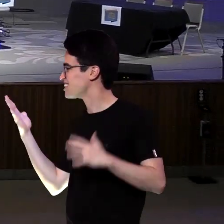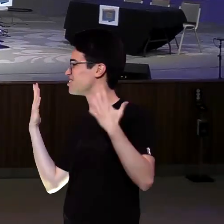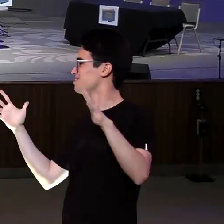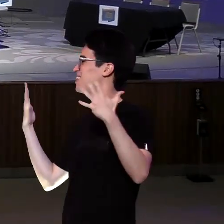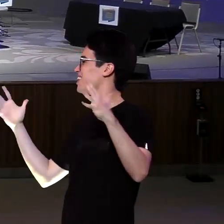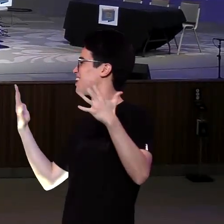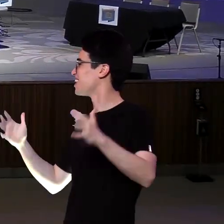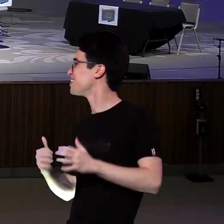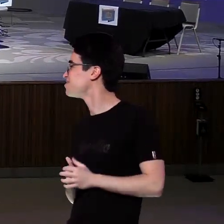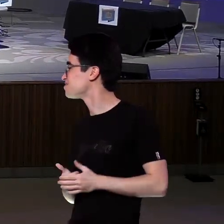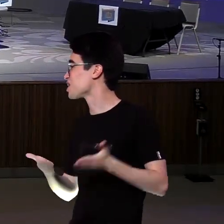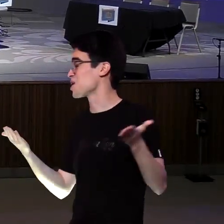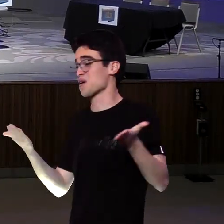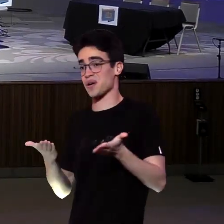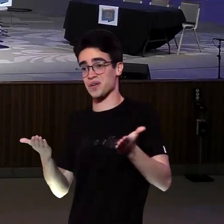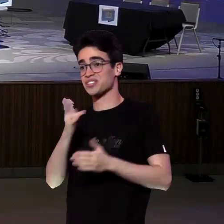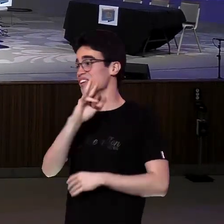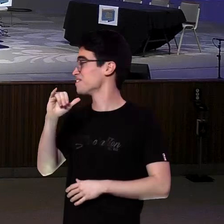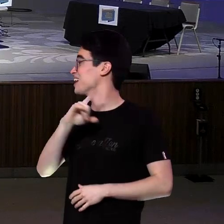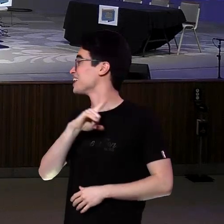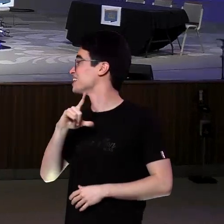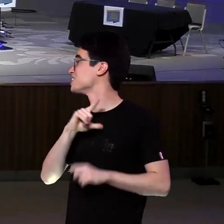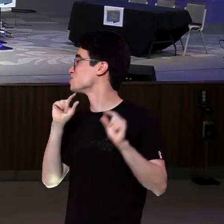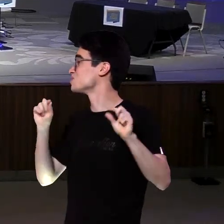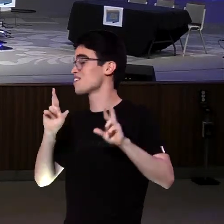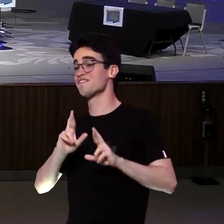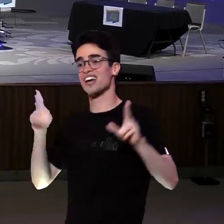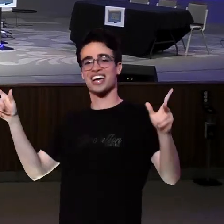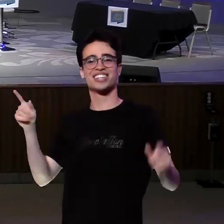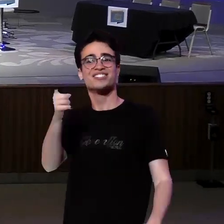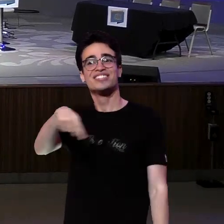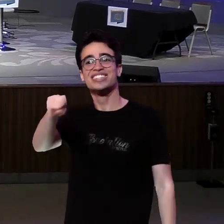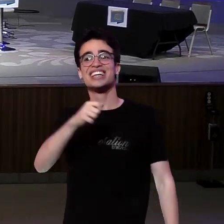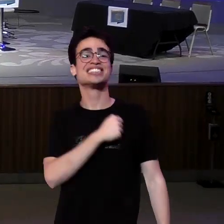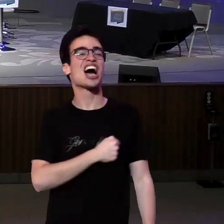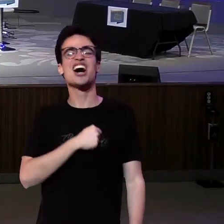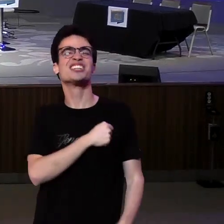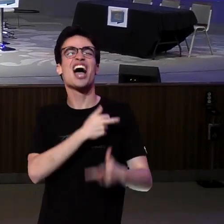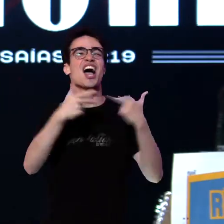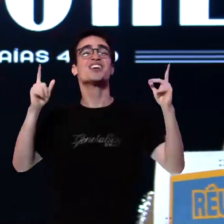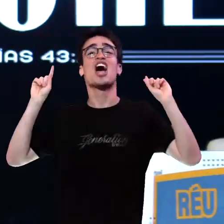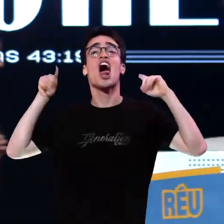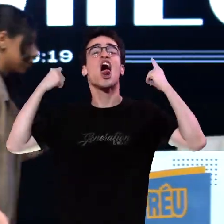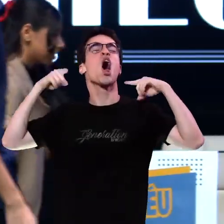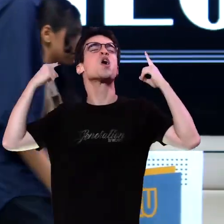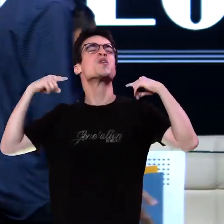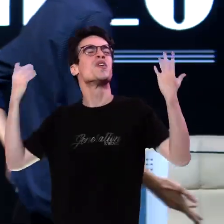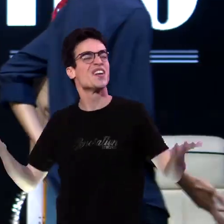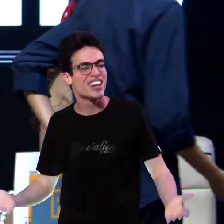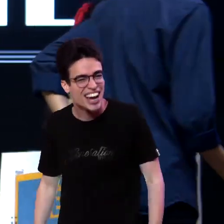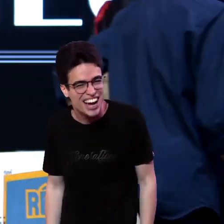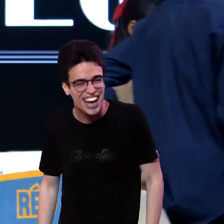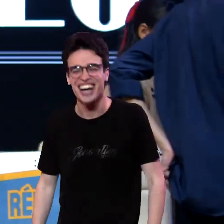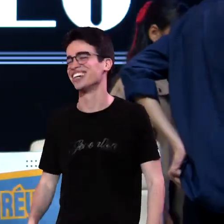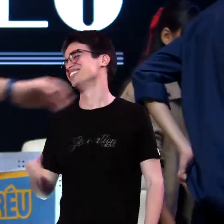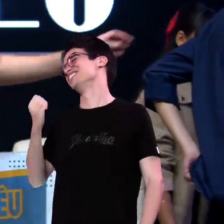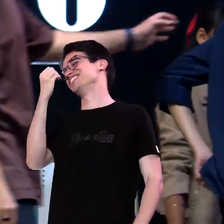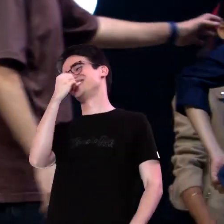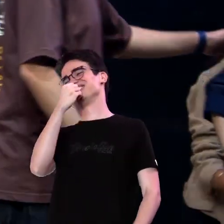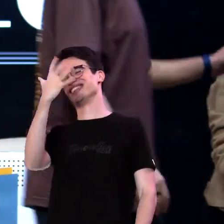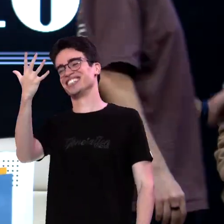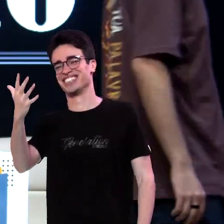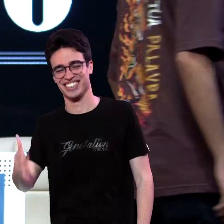Hoje a gente vai fazer um negócio diferente. Quem tava com saudades de umas loucuras aí? Ei, coisa